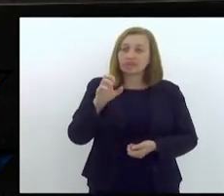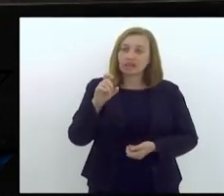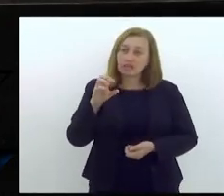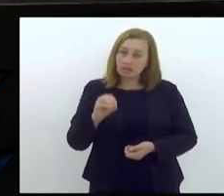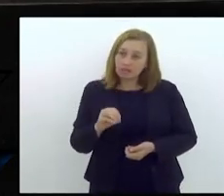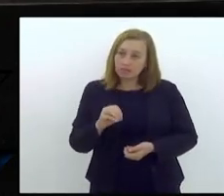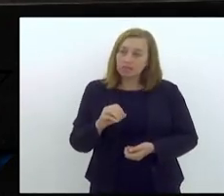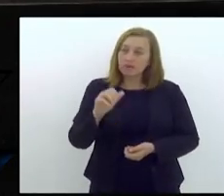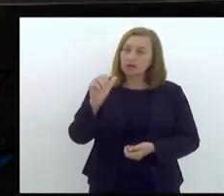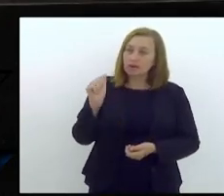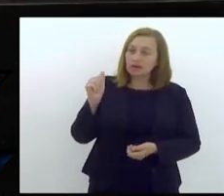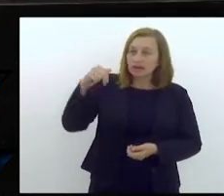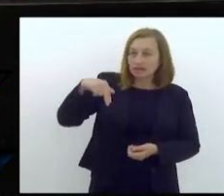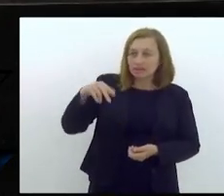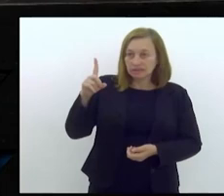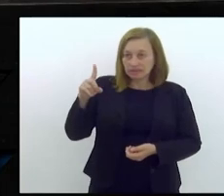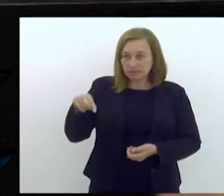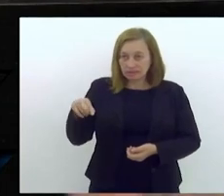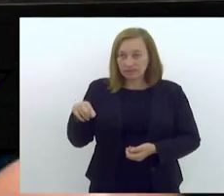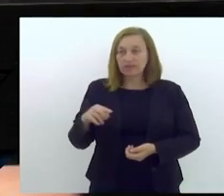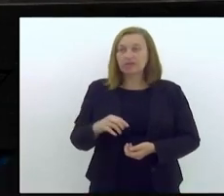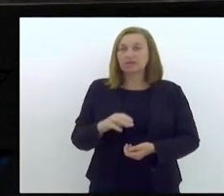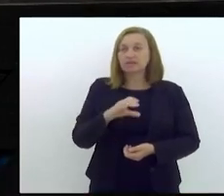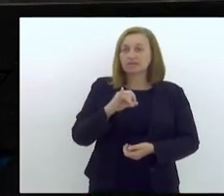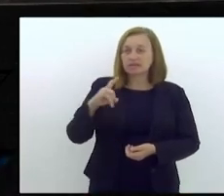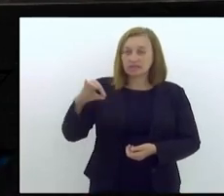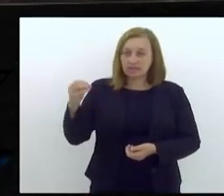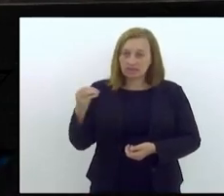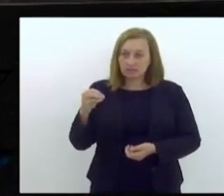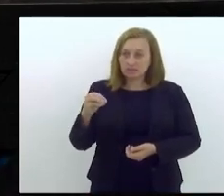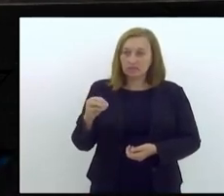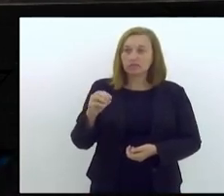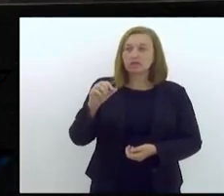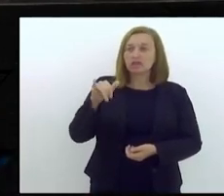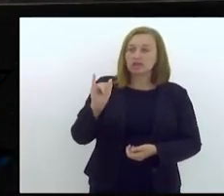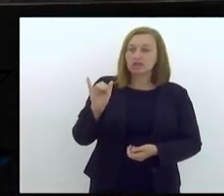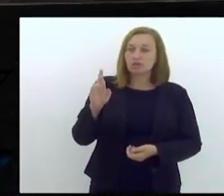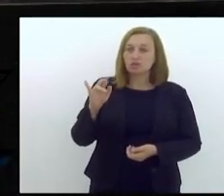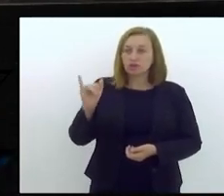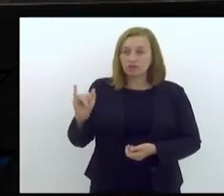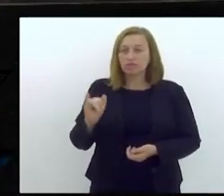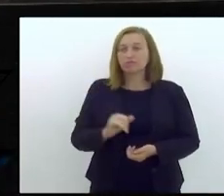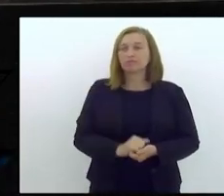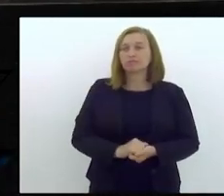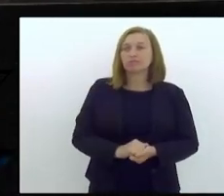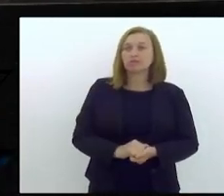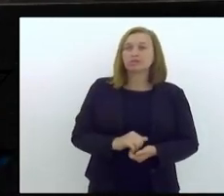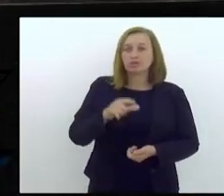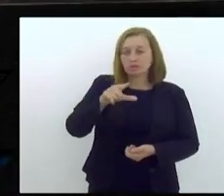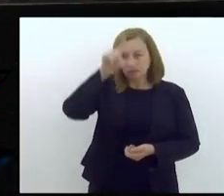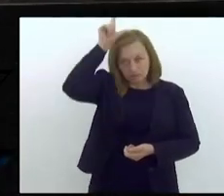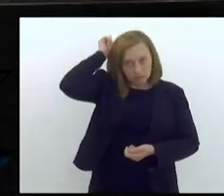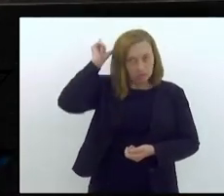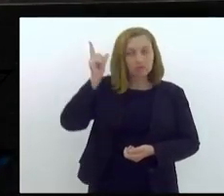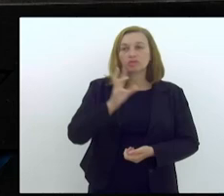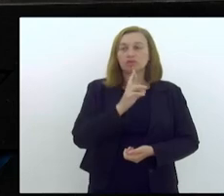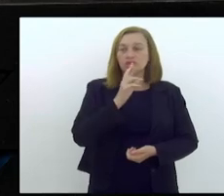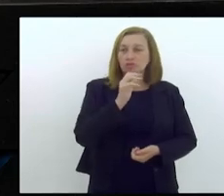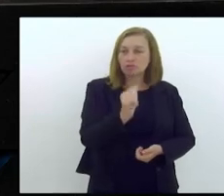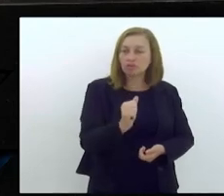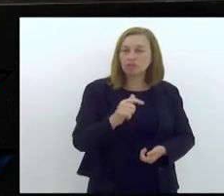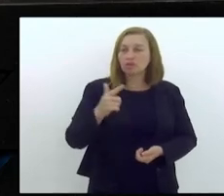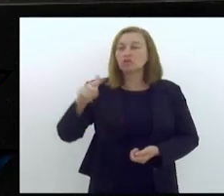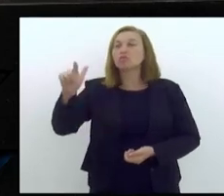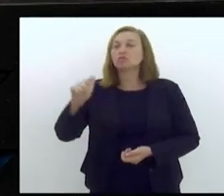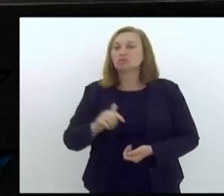Vieira André sim Ceciliano Yuri Moura Luiz Paulo Rodrigo Amorim e